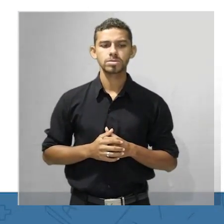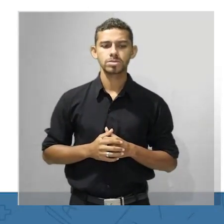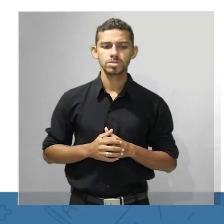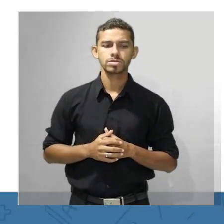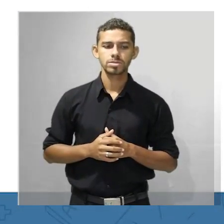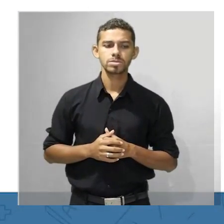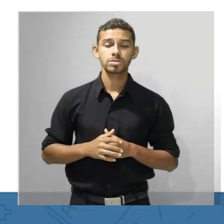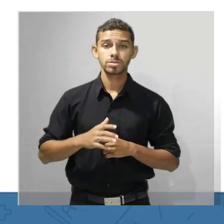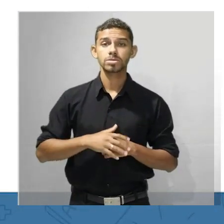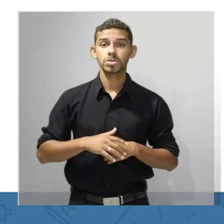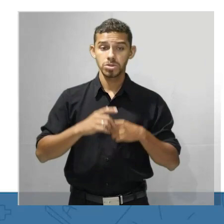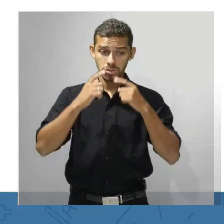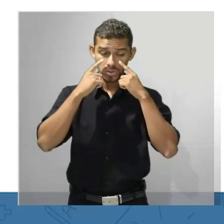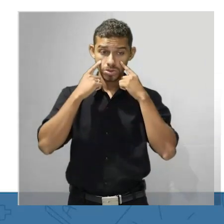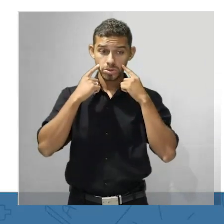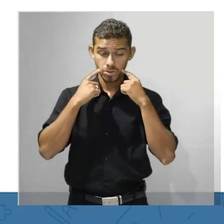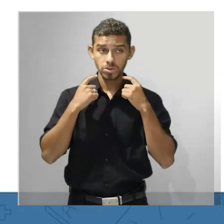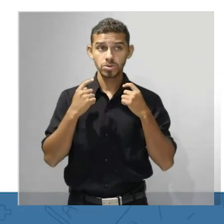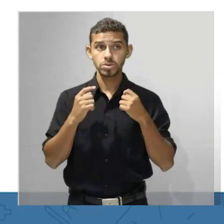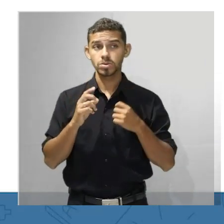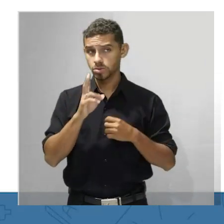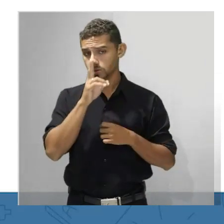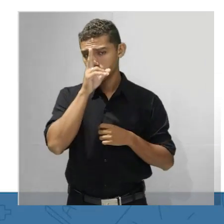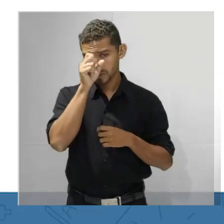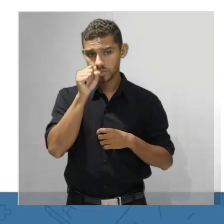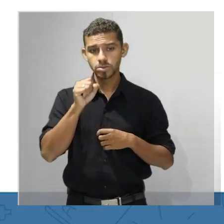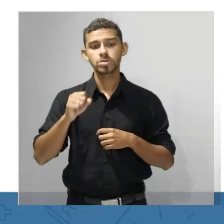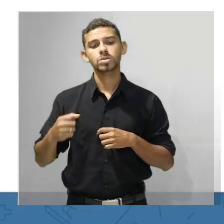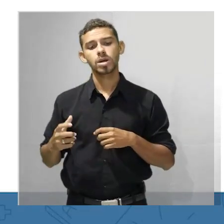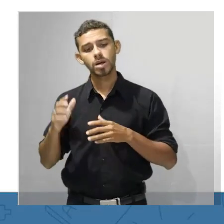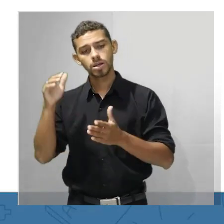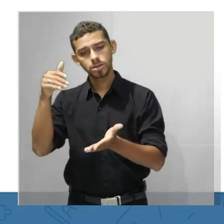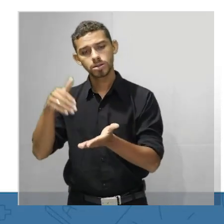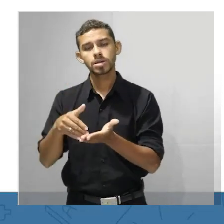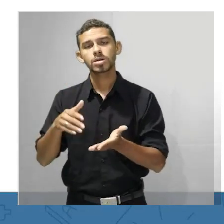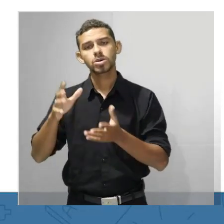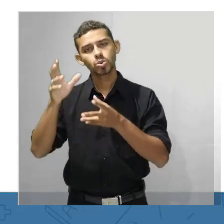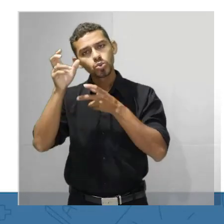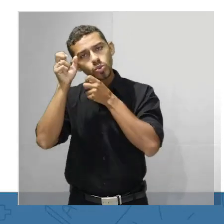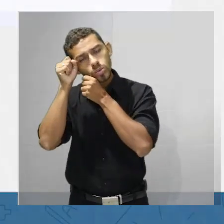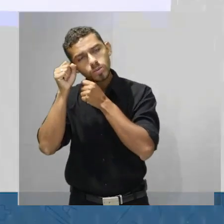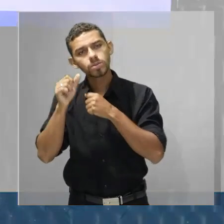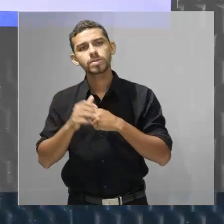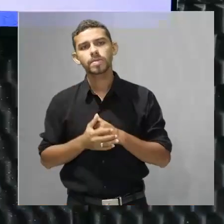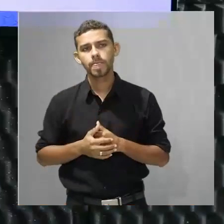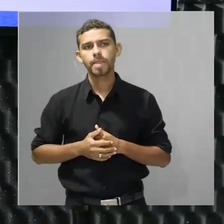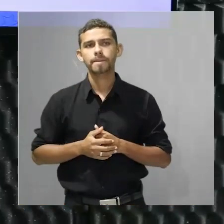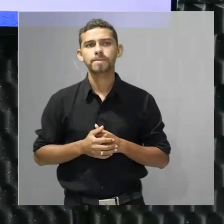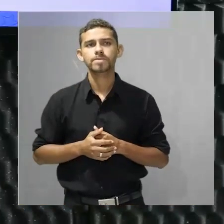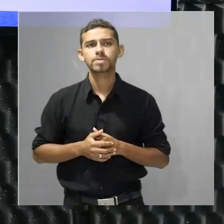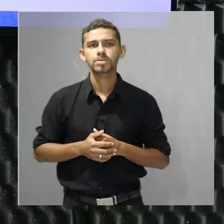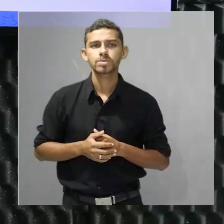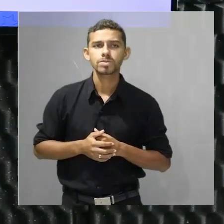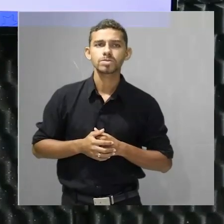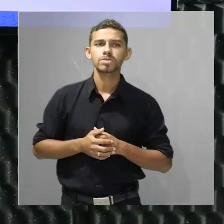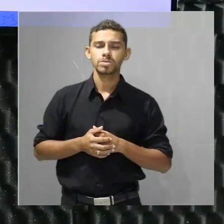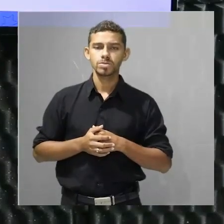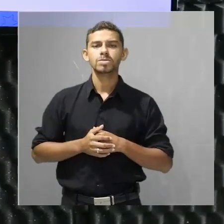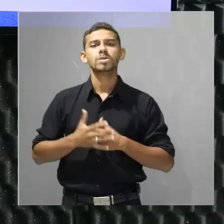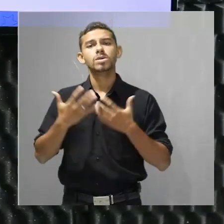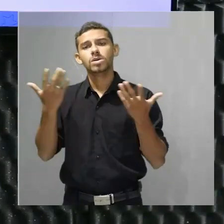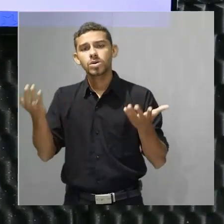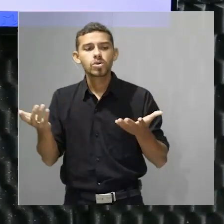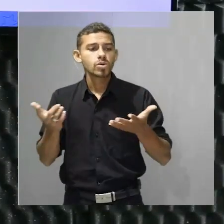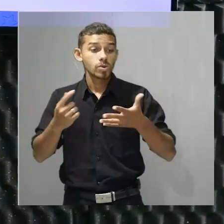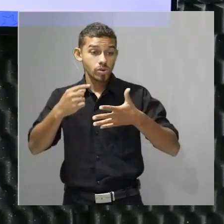intensamente até dormir todas as outras estão no sentido figurado né de rosas voar